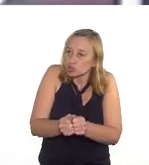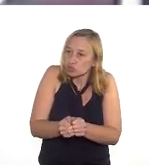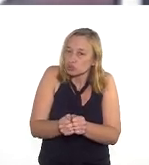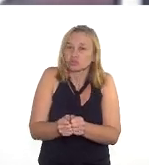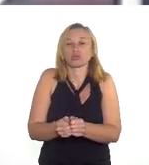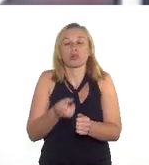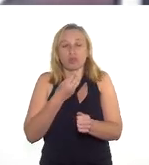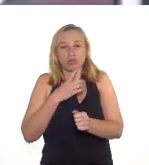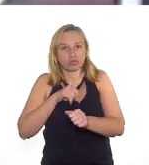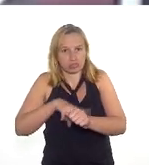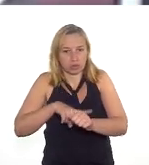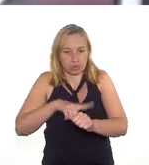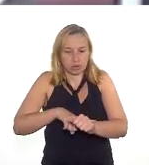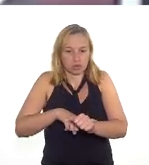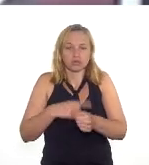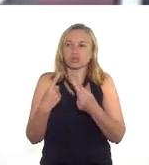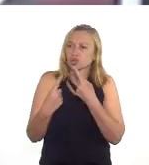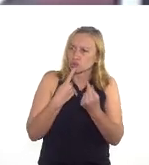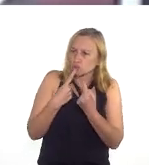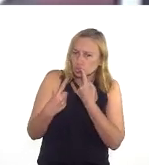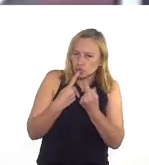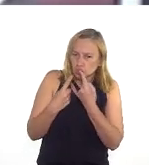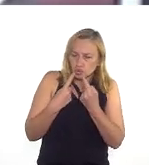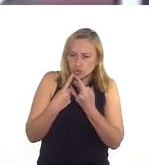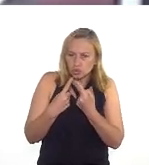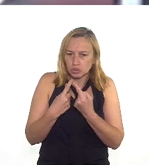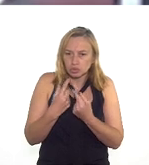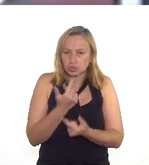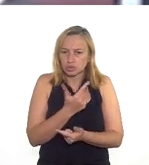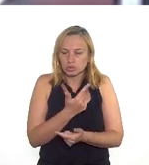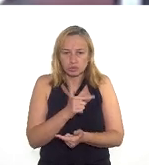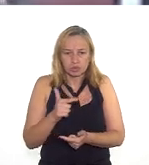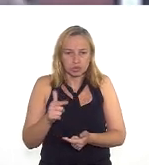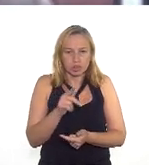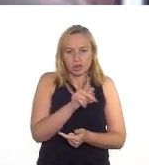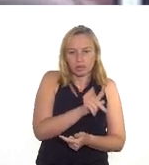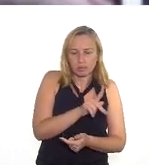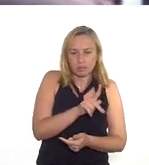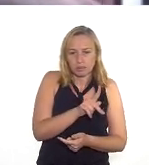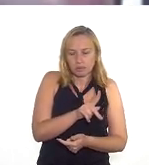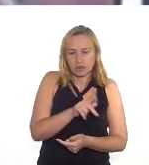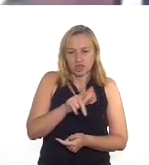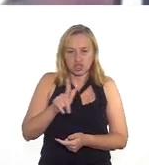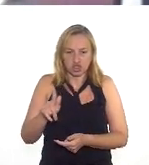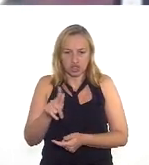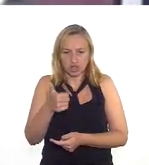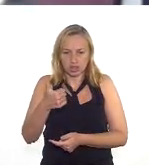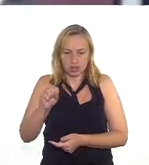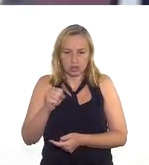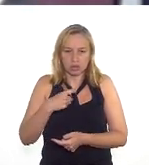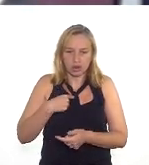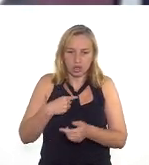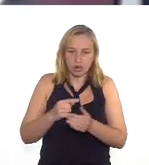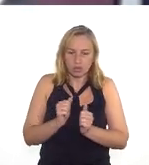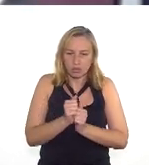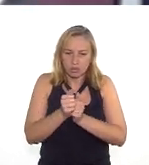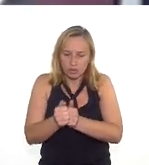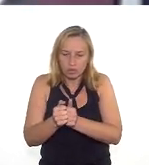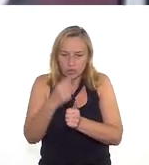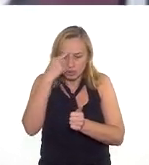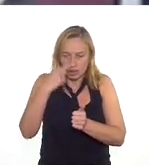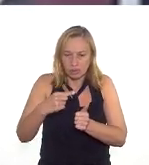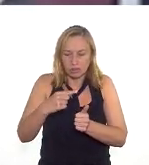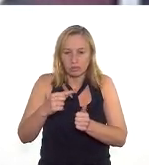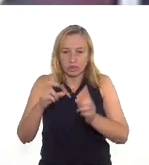tempo nessas discussões. Eu ainda nem existia PG-18 e eu fui designado para acompanhar esse tema.